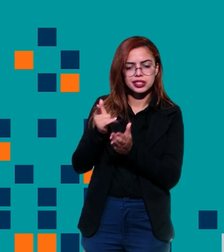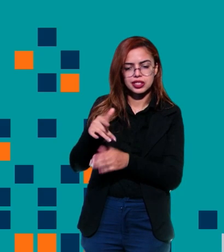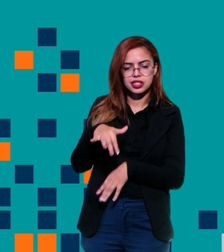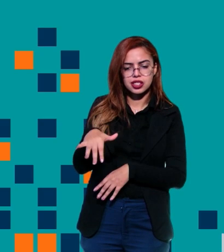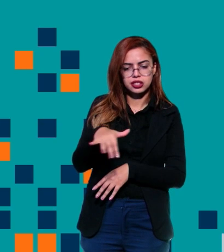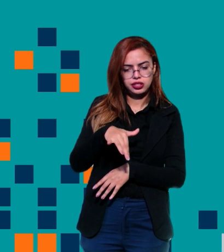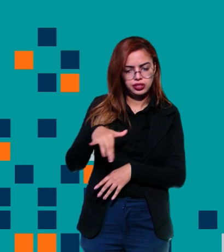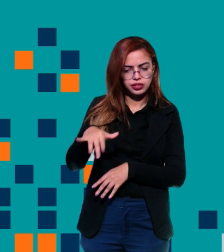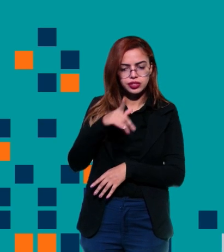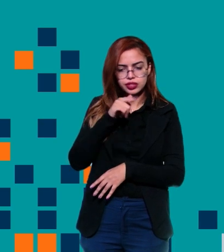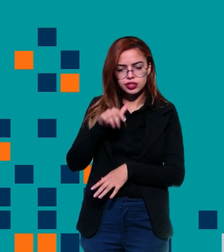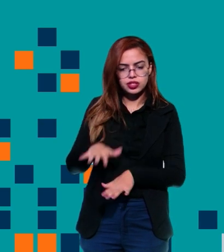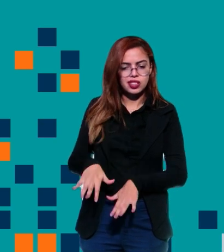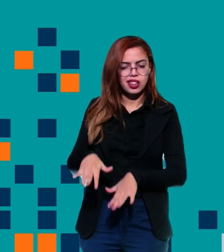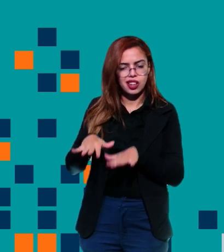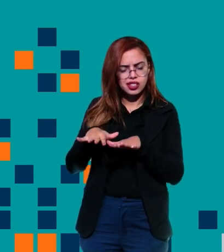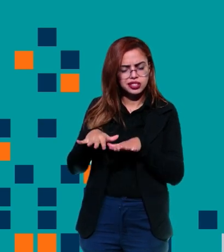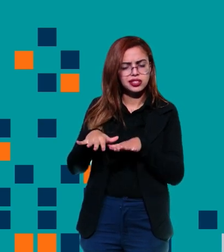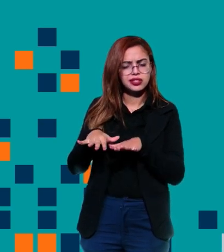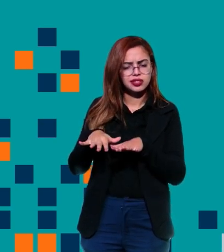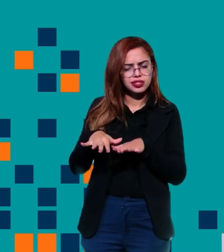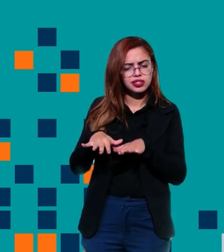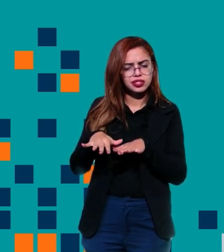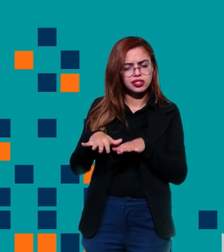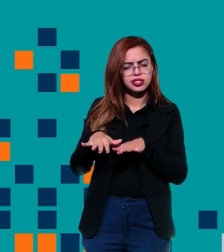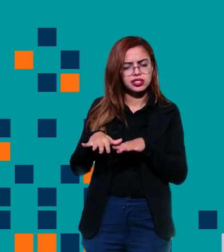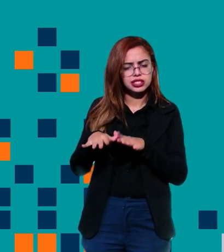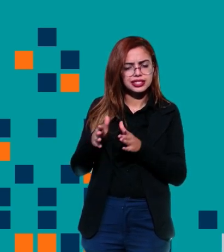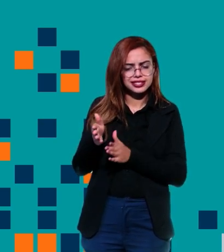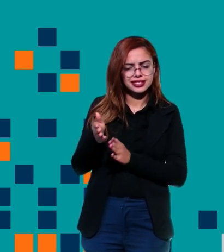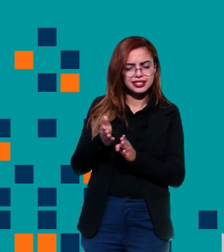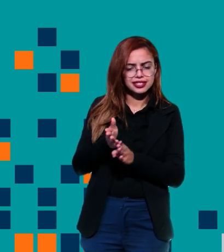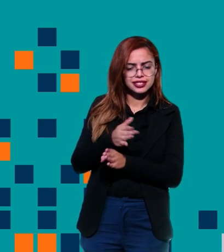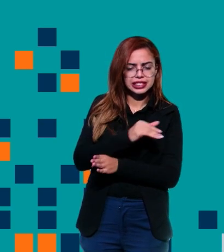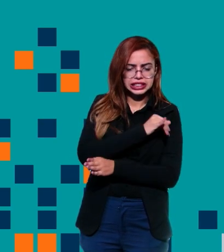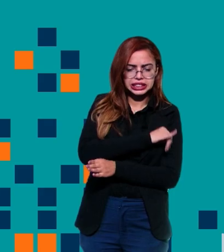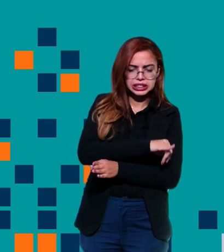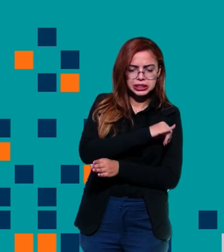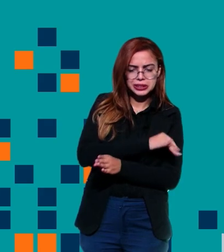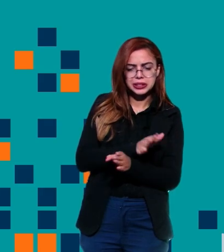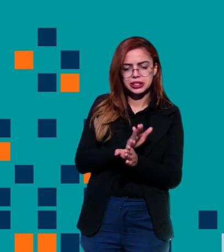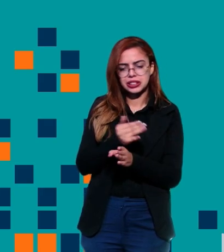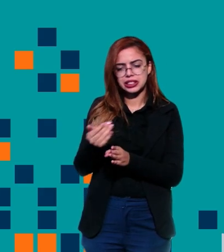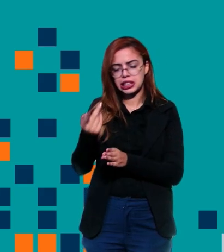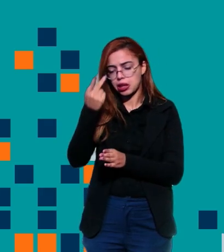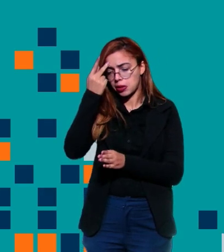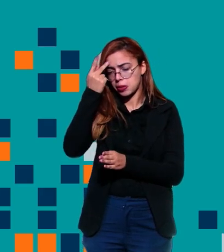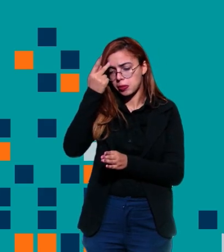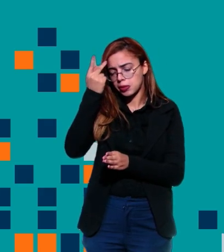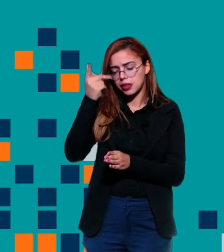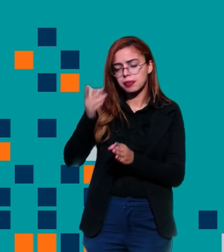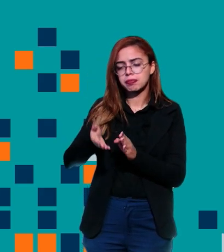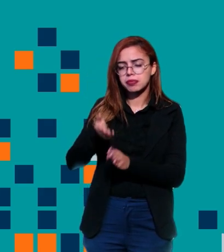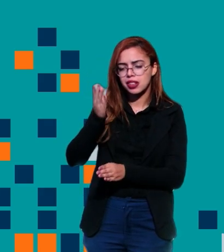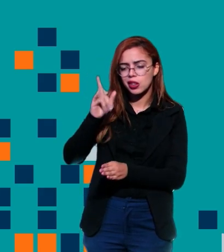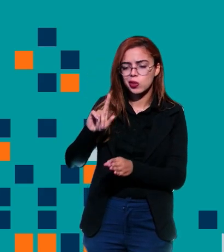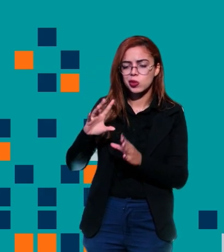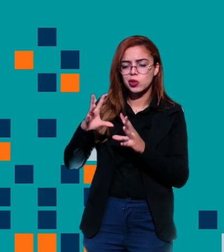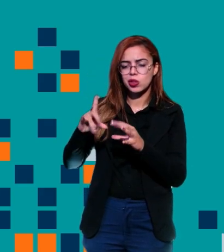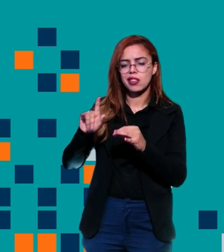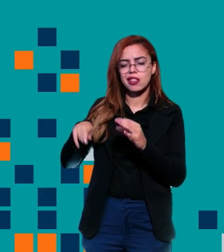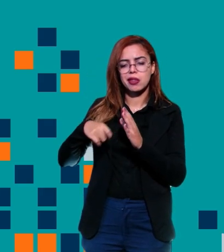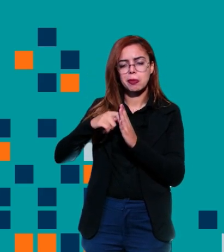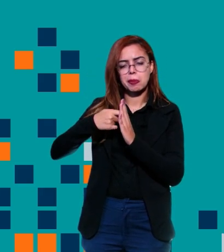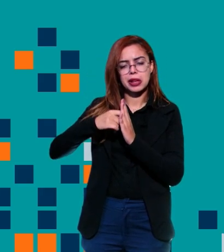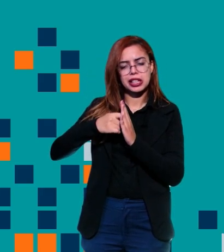região do Rio, né, da costa entre o Rio e São Paulo. Então, as paredes são de compensado naval, tudo é parafusado. Hoje em dia,